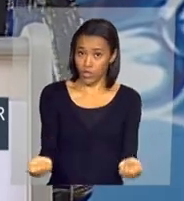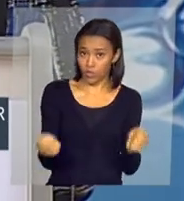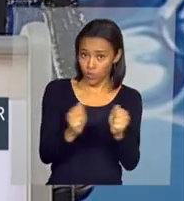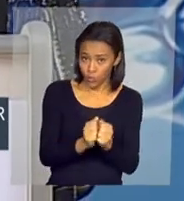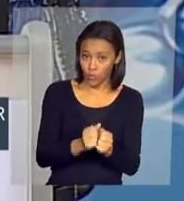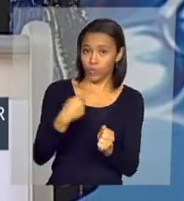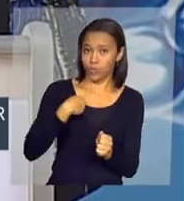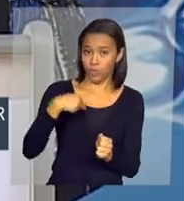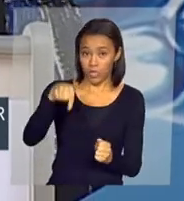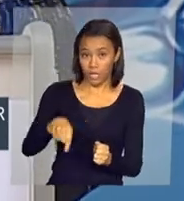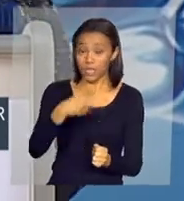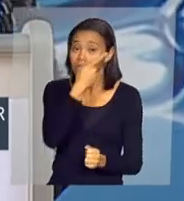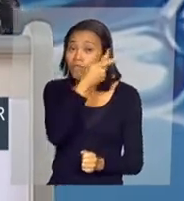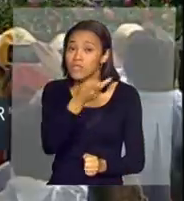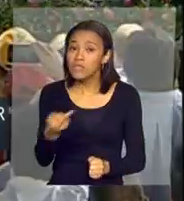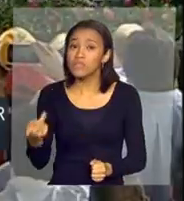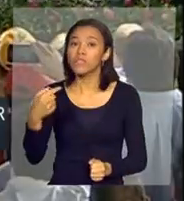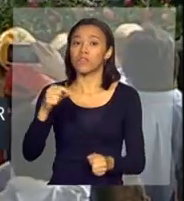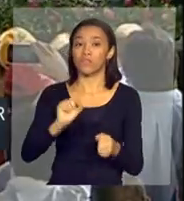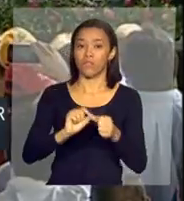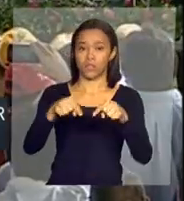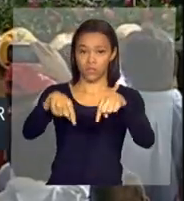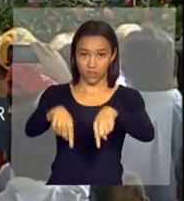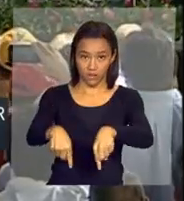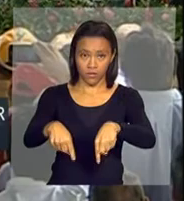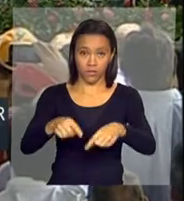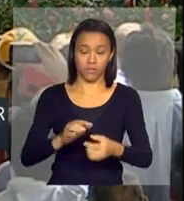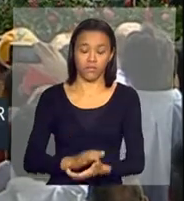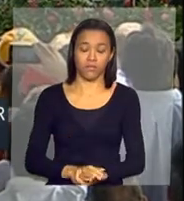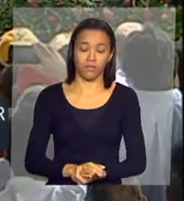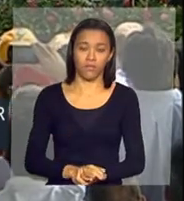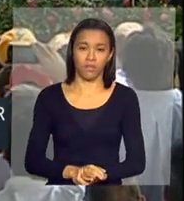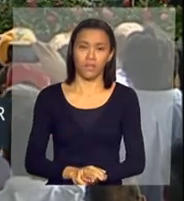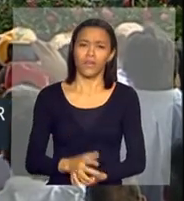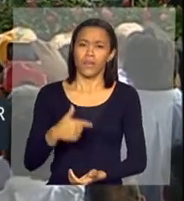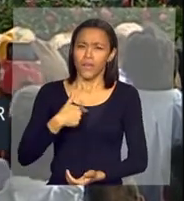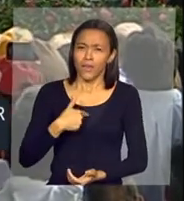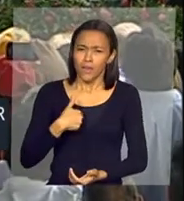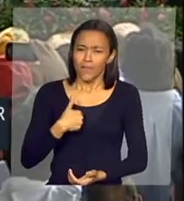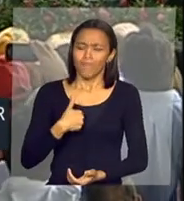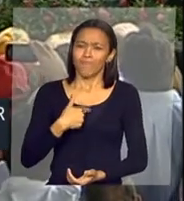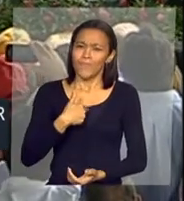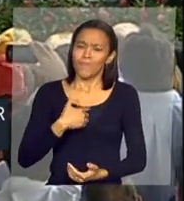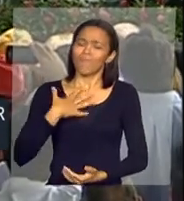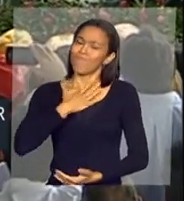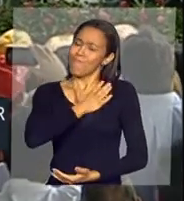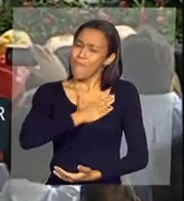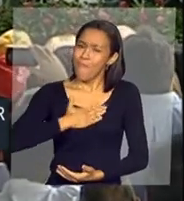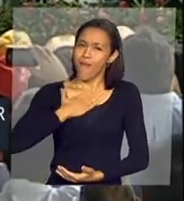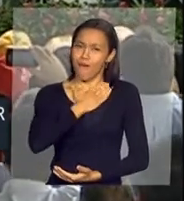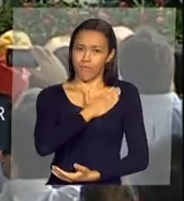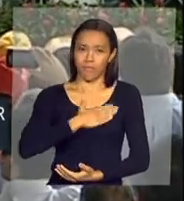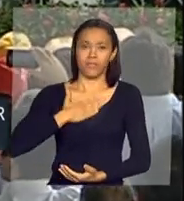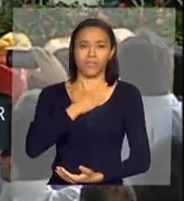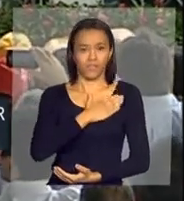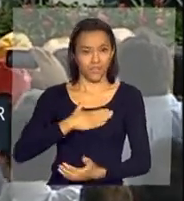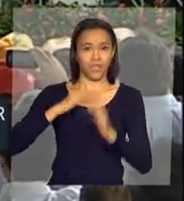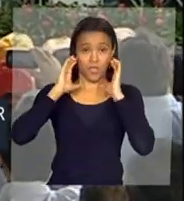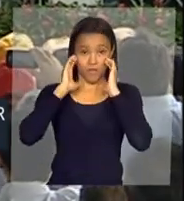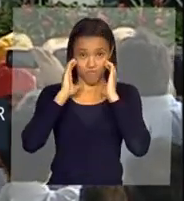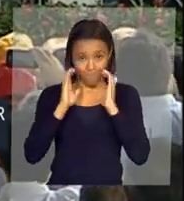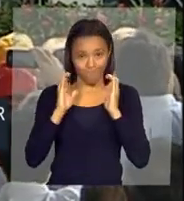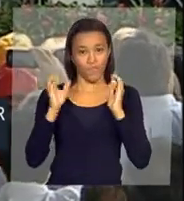aqui nessa visita que eu faço com muito, mas muito mesmo, prazer e honra aqui ao